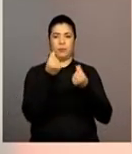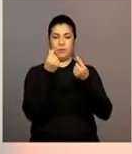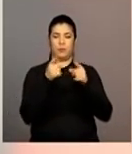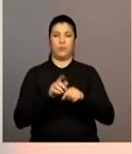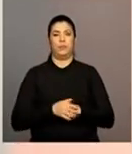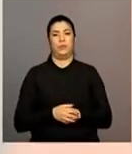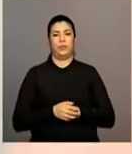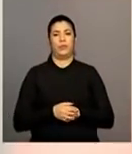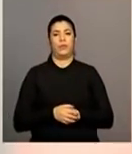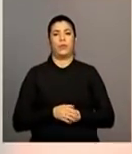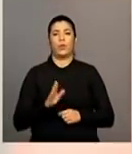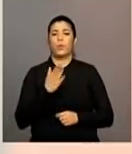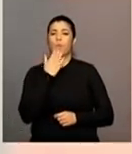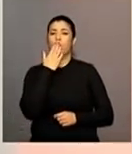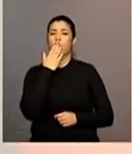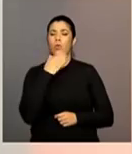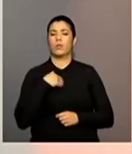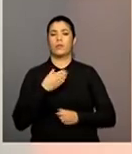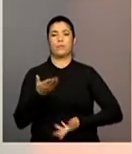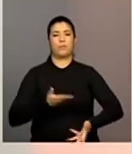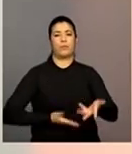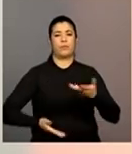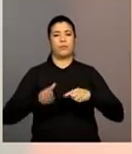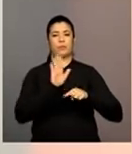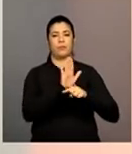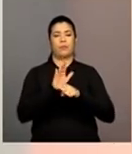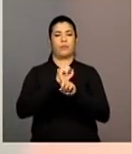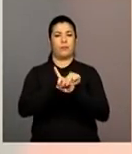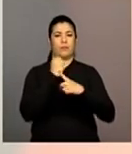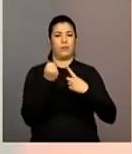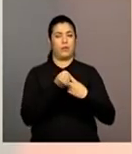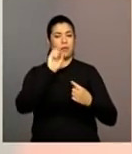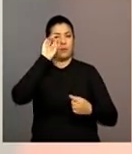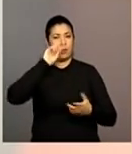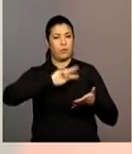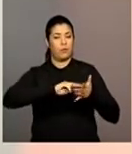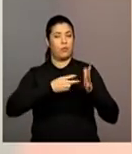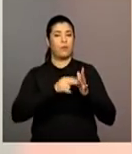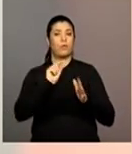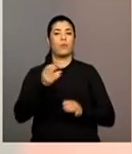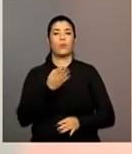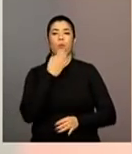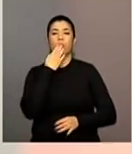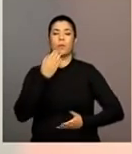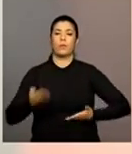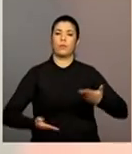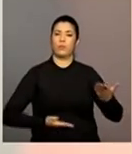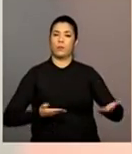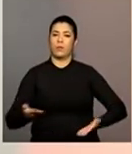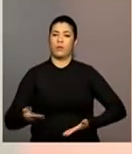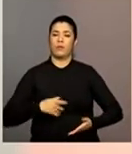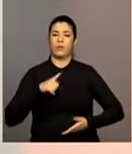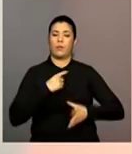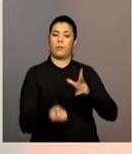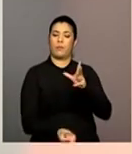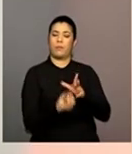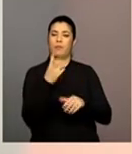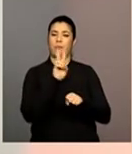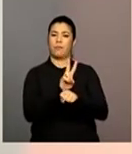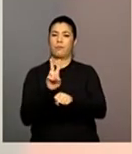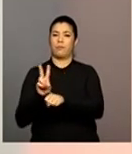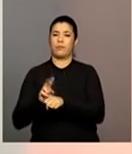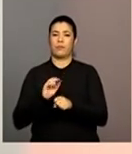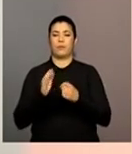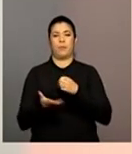a tipificação nacional dos serviços sócio assistenciais que define Quais são os serviços efetivos da produção básica coloca